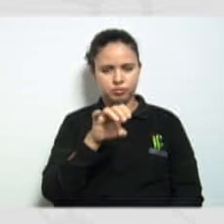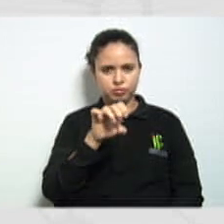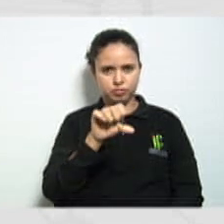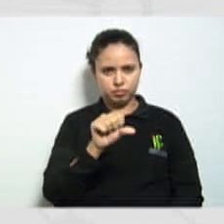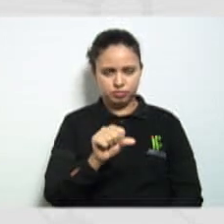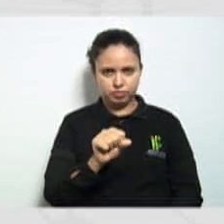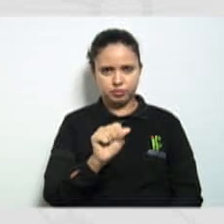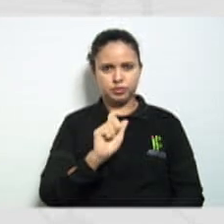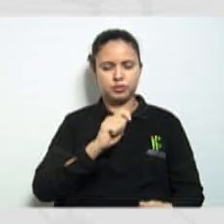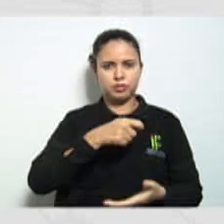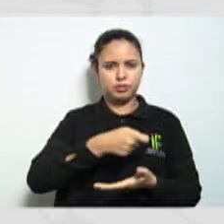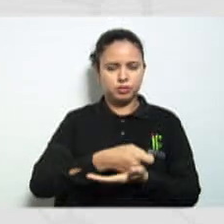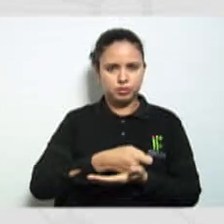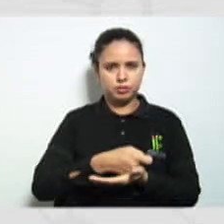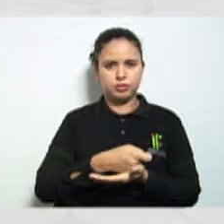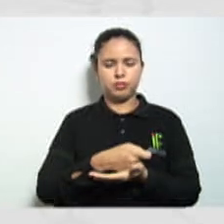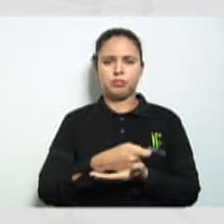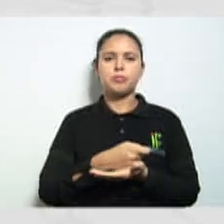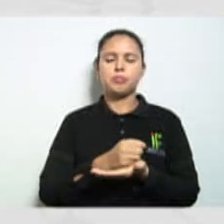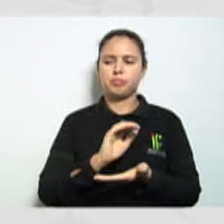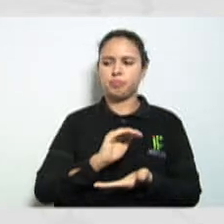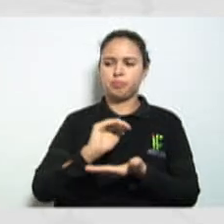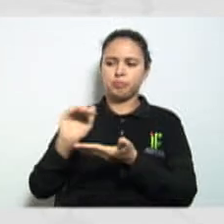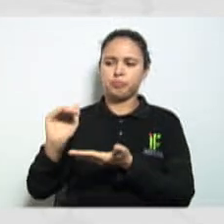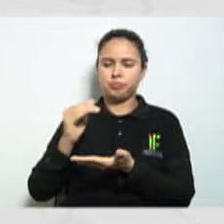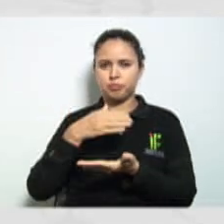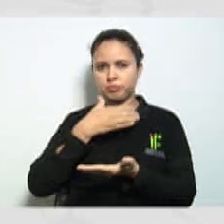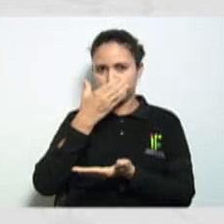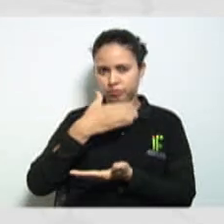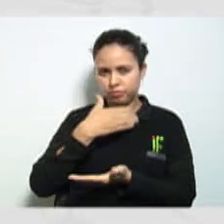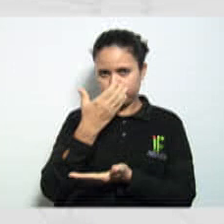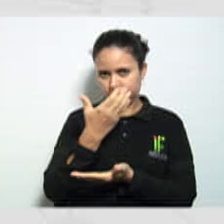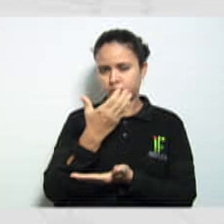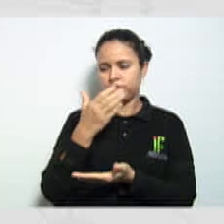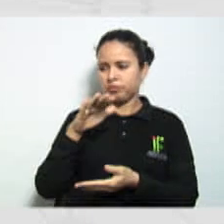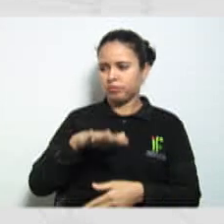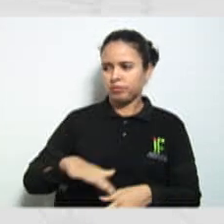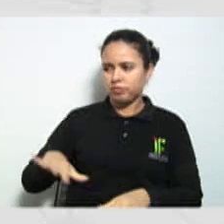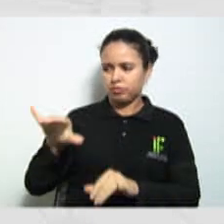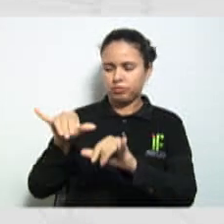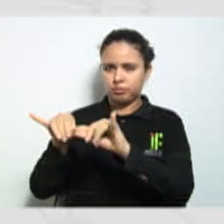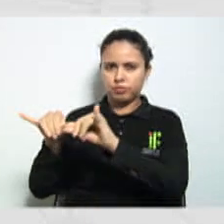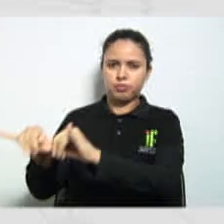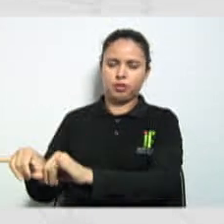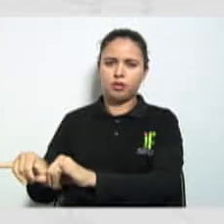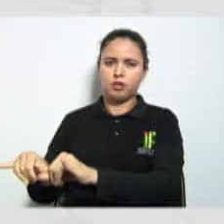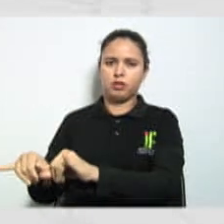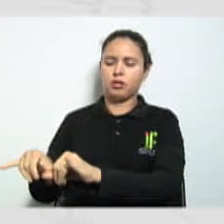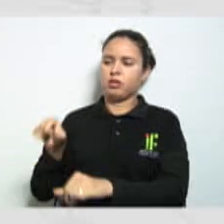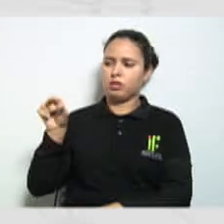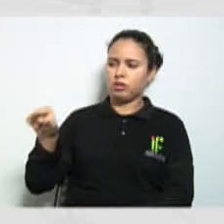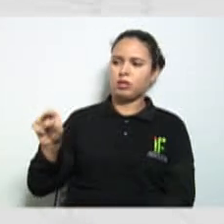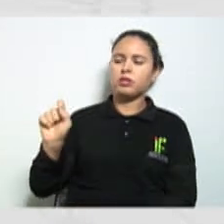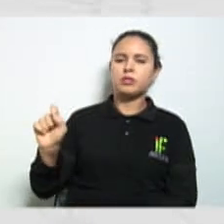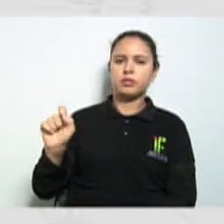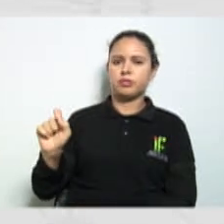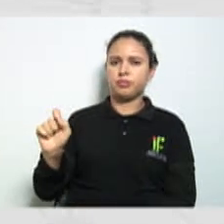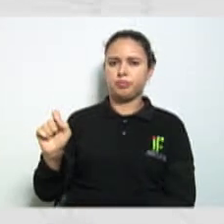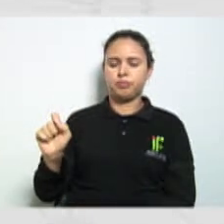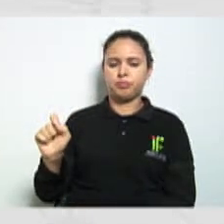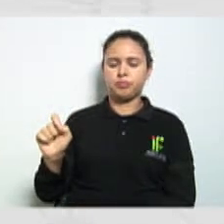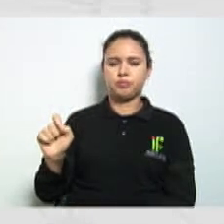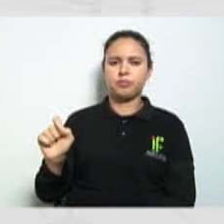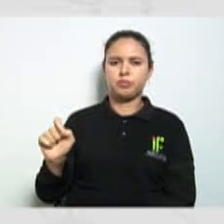de polpa, a entrega de polpa de fruta para a rede de supermercado. O que aconteceu? O fornecimento dos